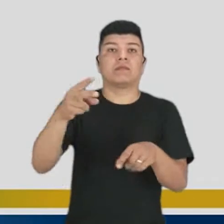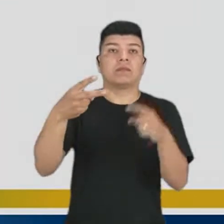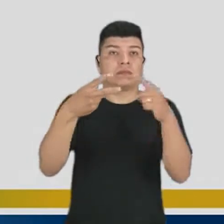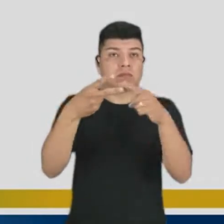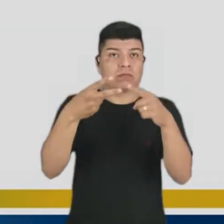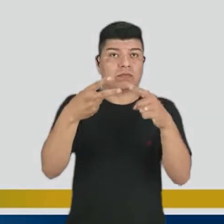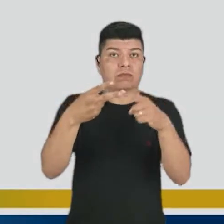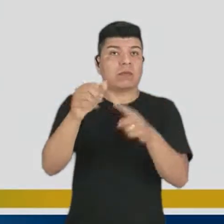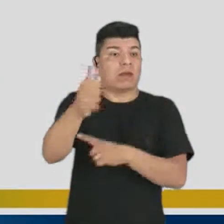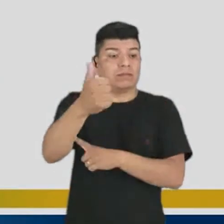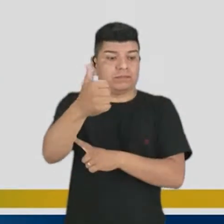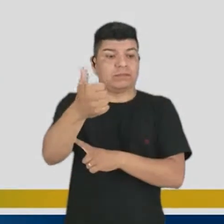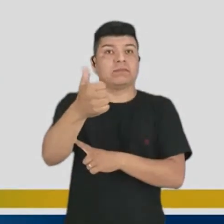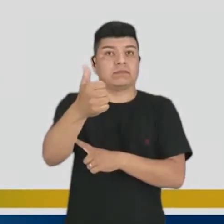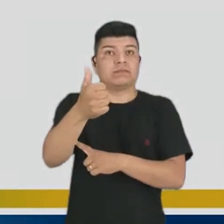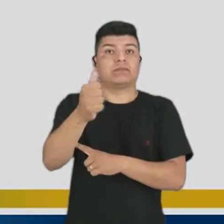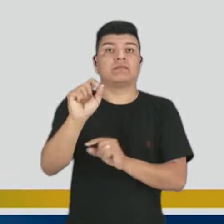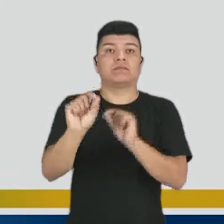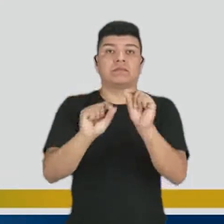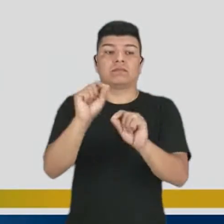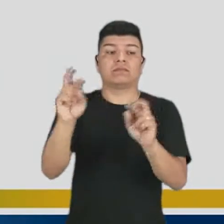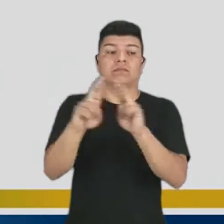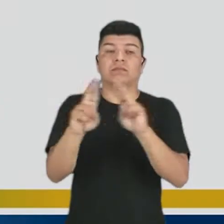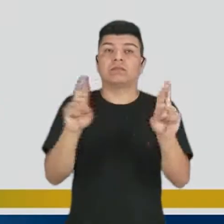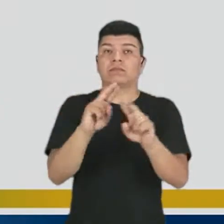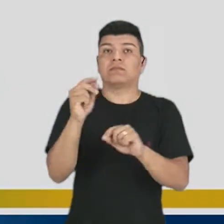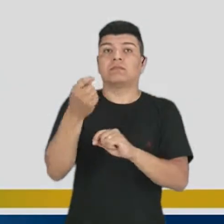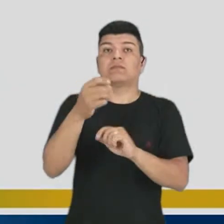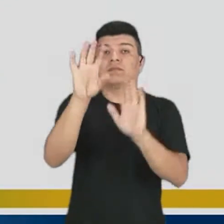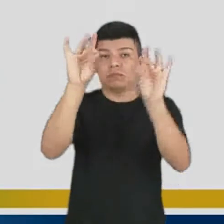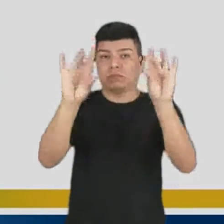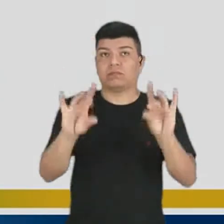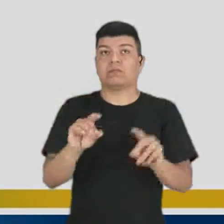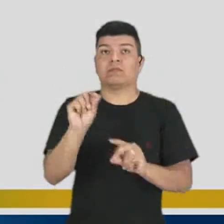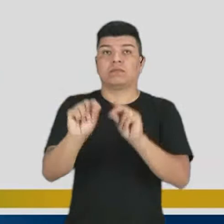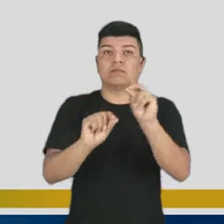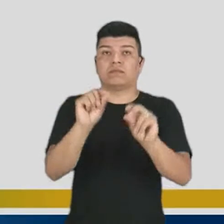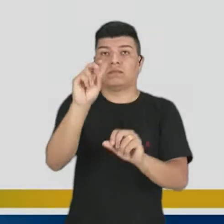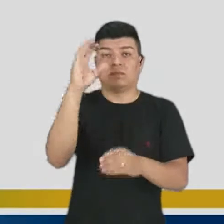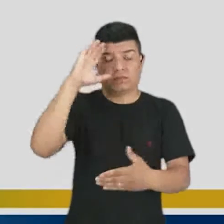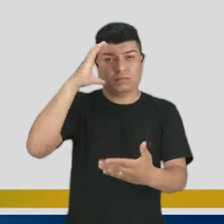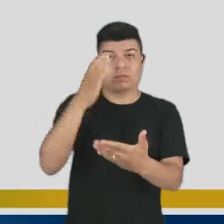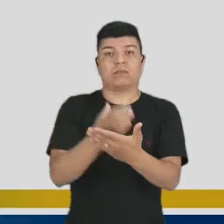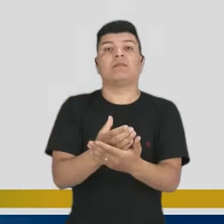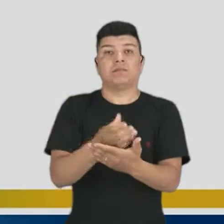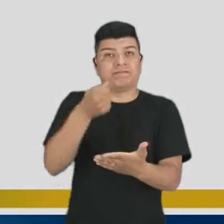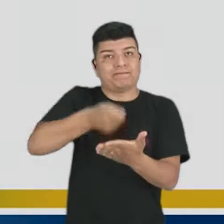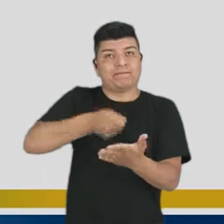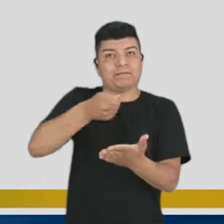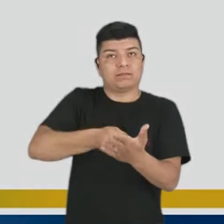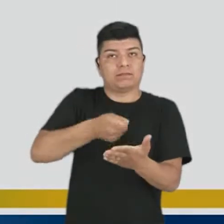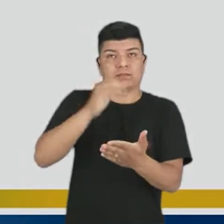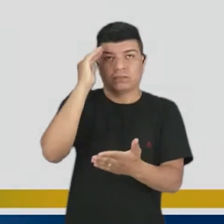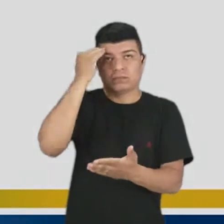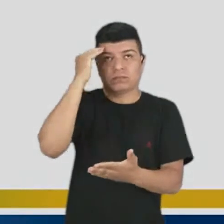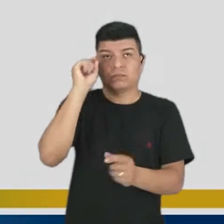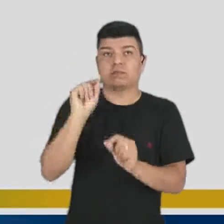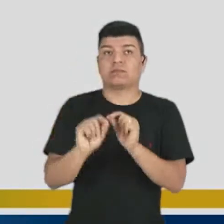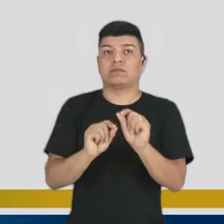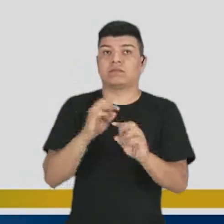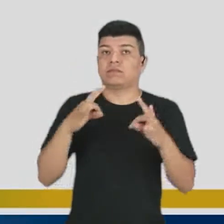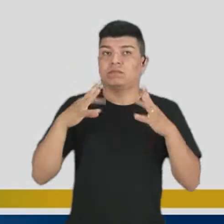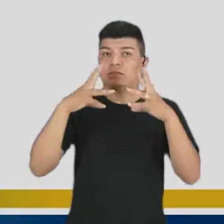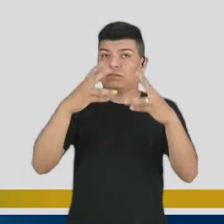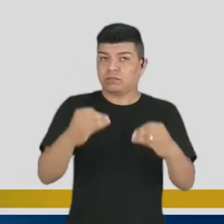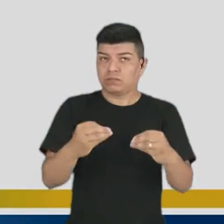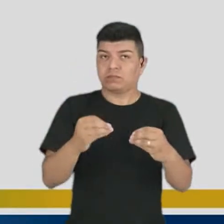parte do argumento, é quando a gente relaciona esses dados à tese que nós estamos defendendo. Então entenda uma coisa: